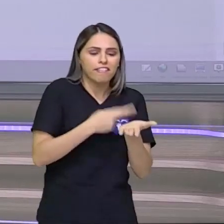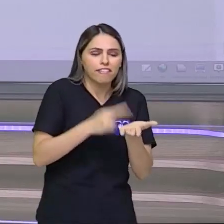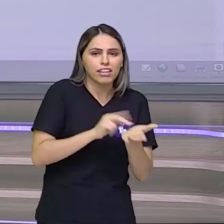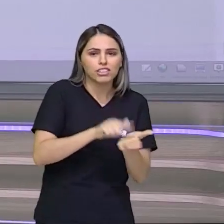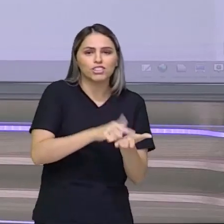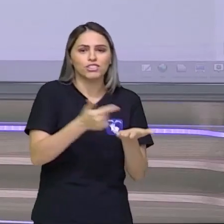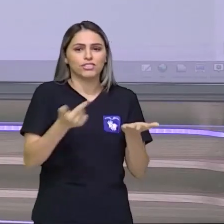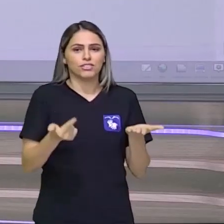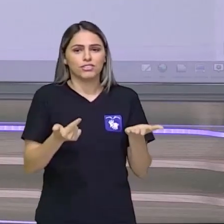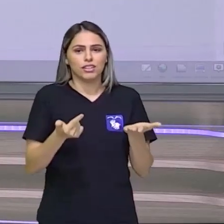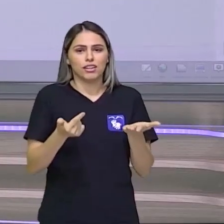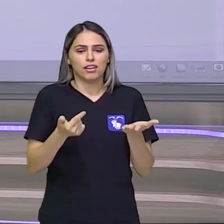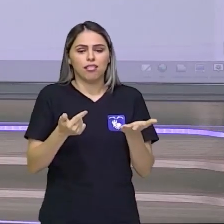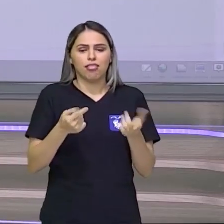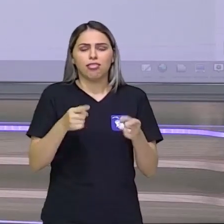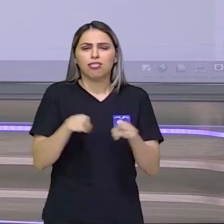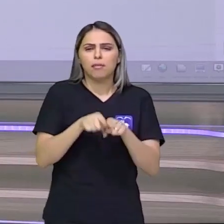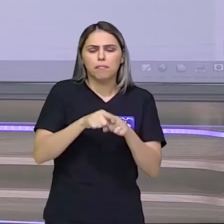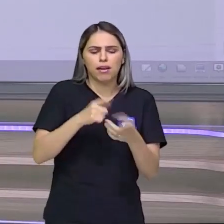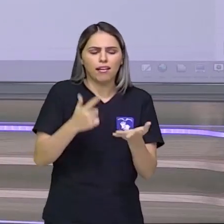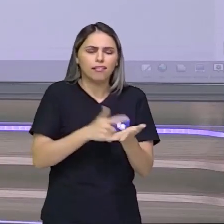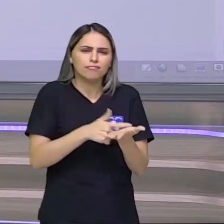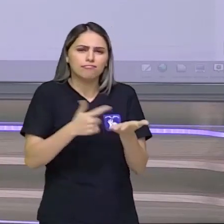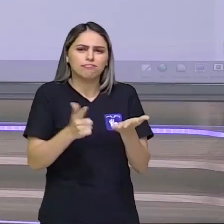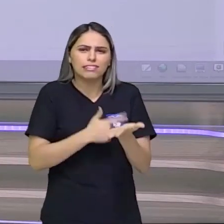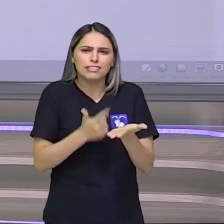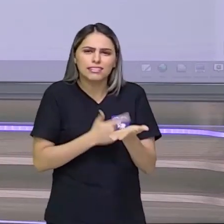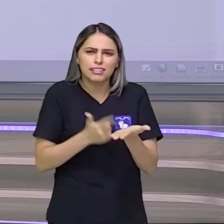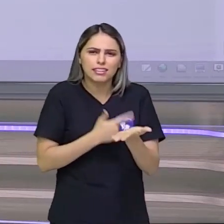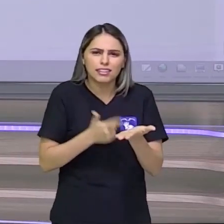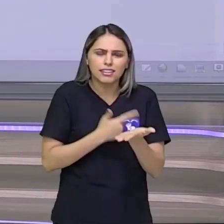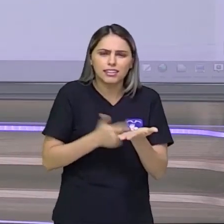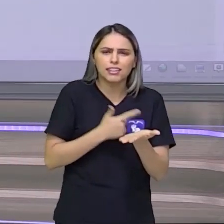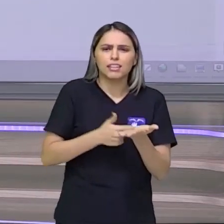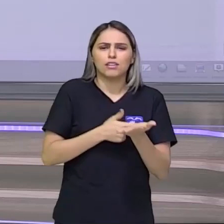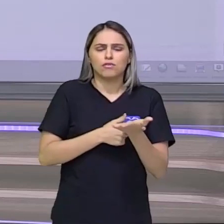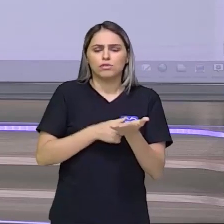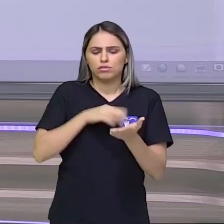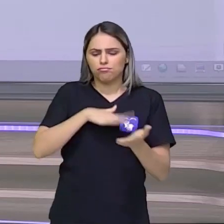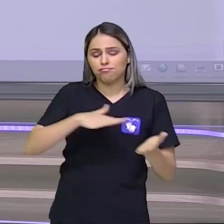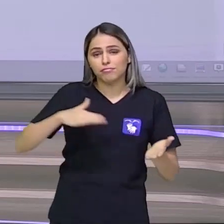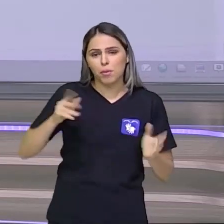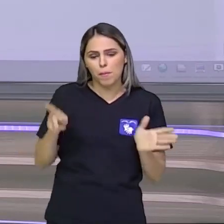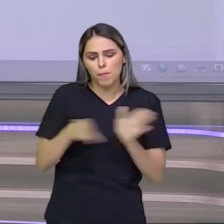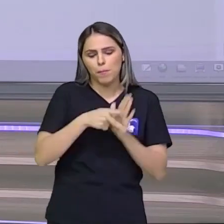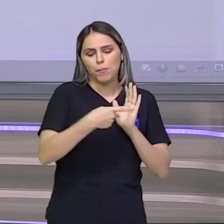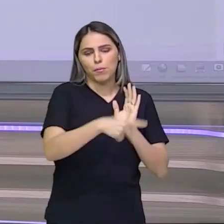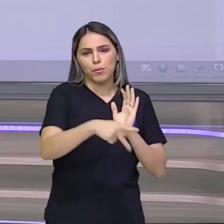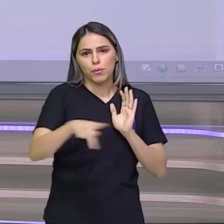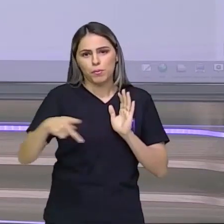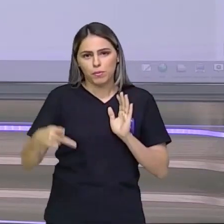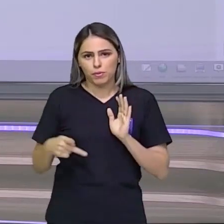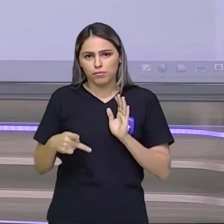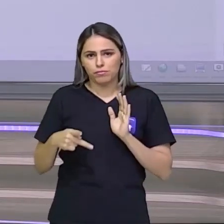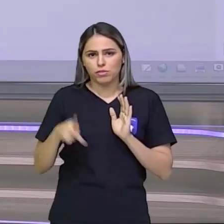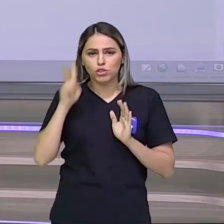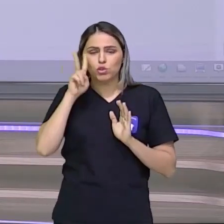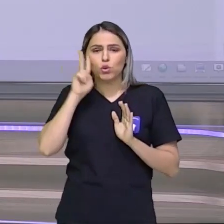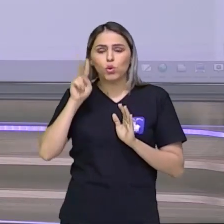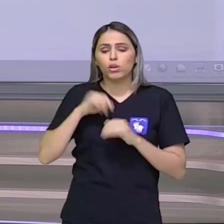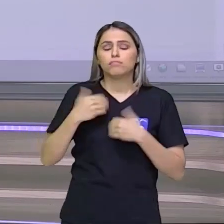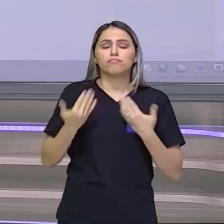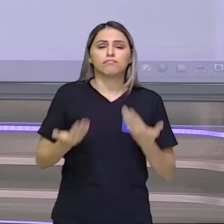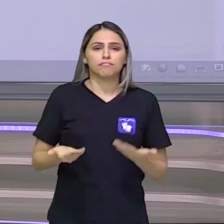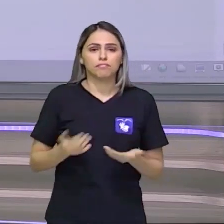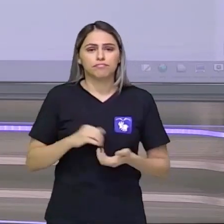livros infantis. Quem nunca leu uma Cinderela, um Peter Pan? Quem nunca também leu Alice no País